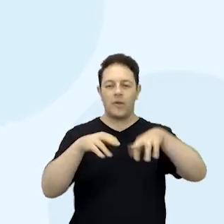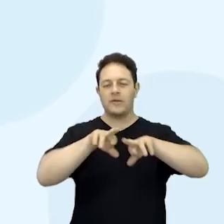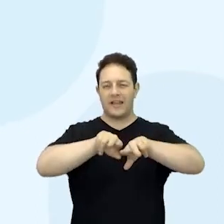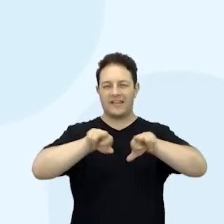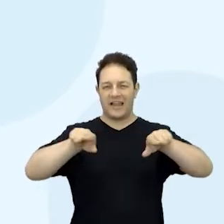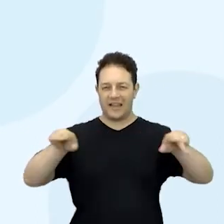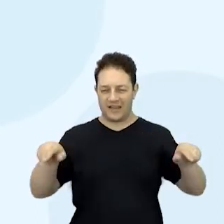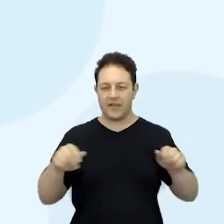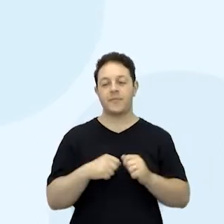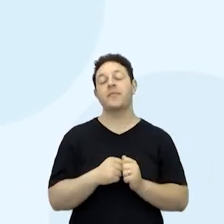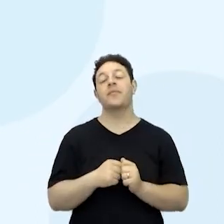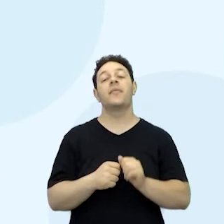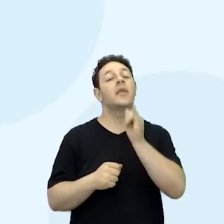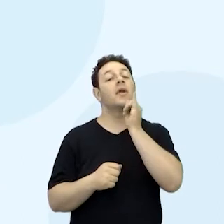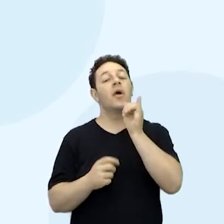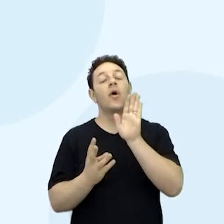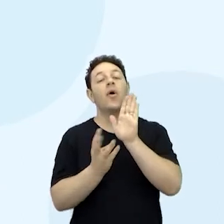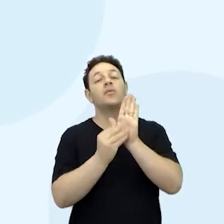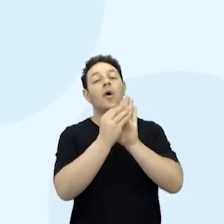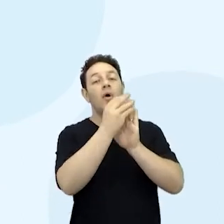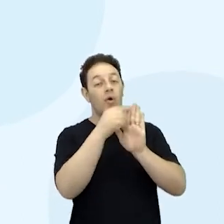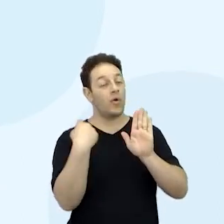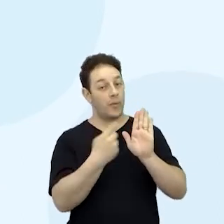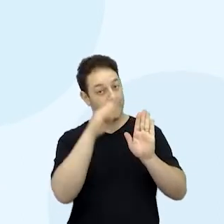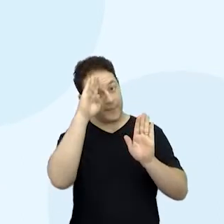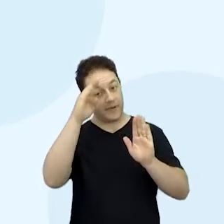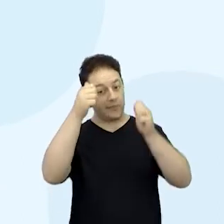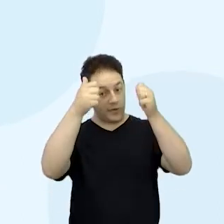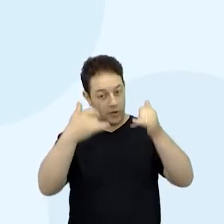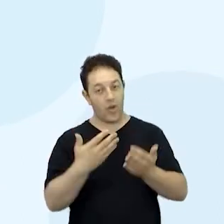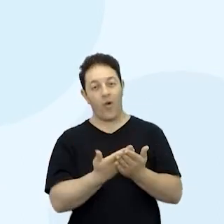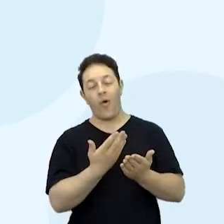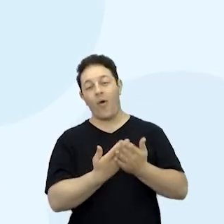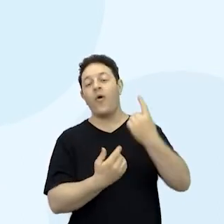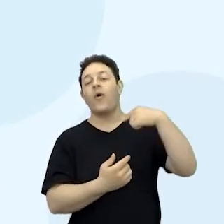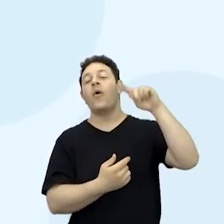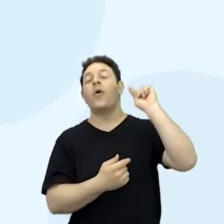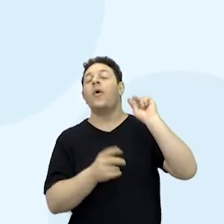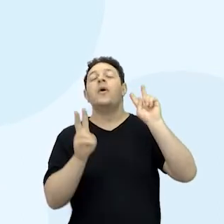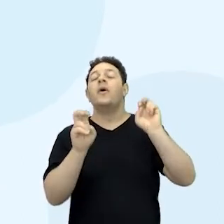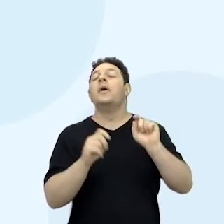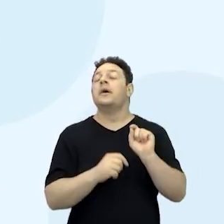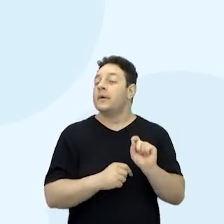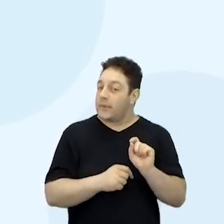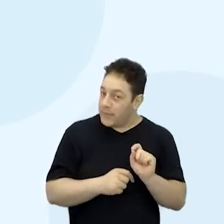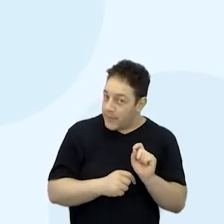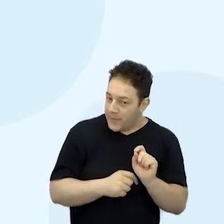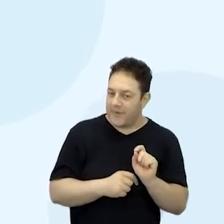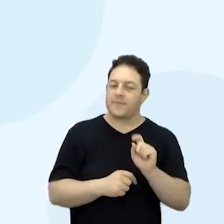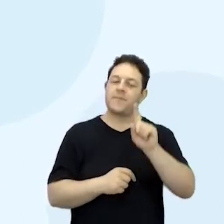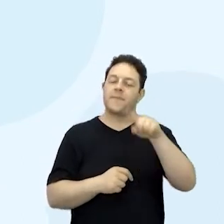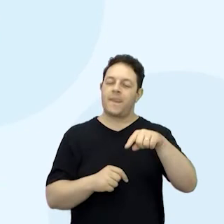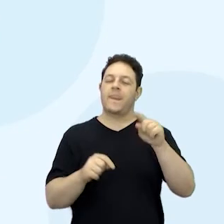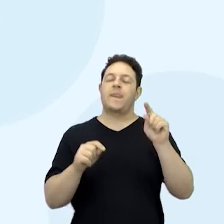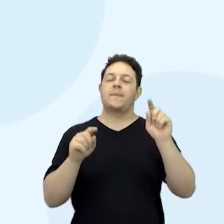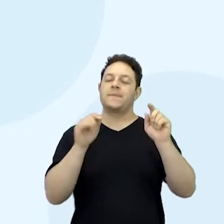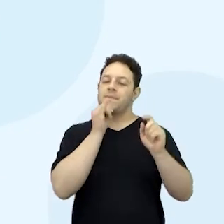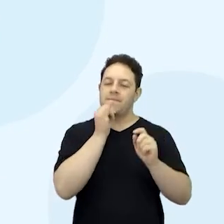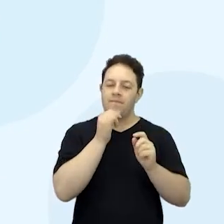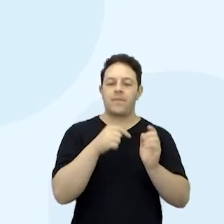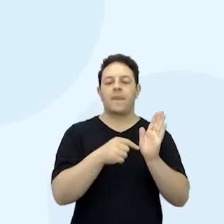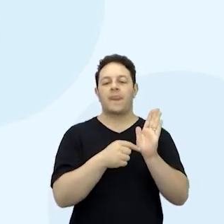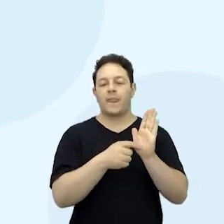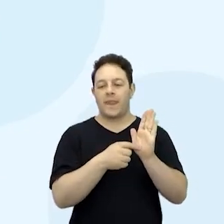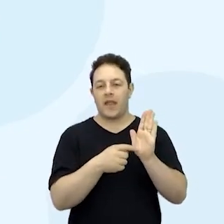diferentes formas o nosso conteúdo que a gente abordou então na nossa última aula foi justamente a questão da